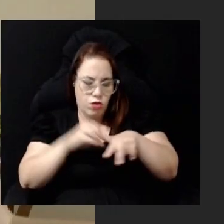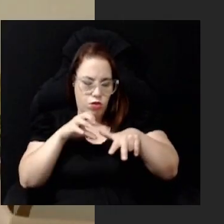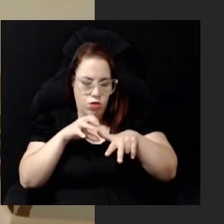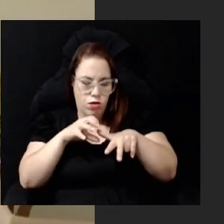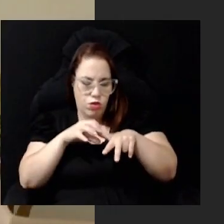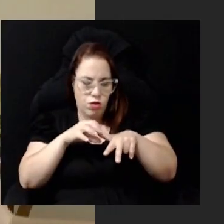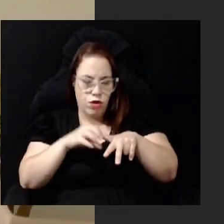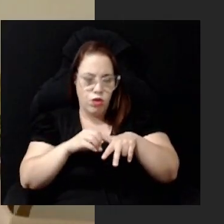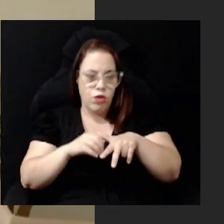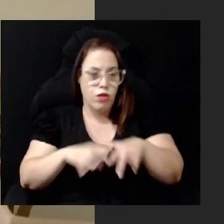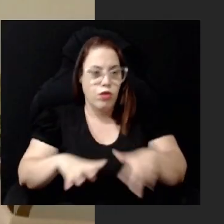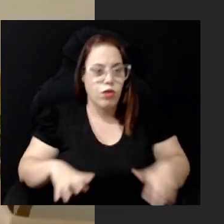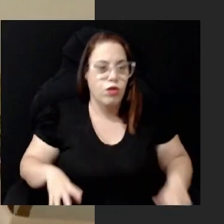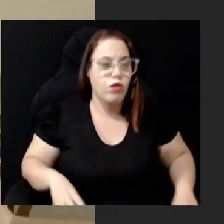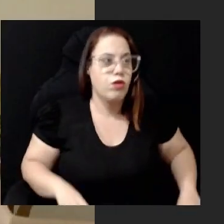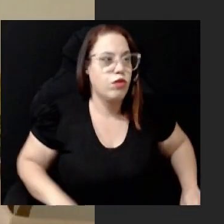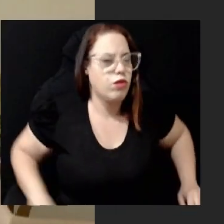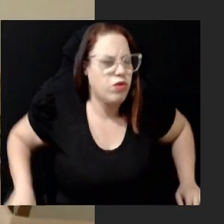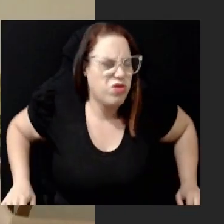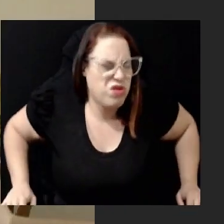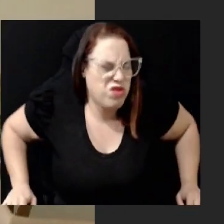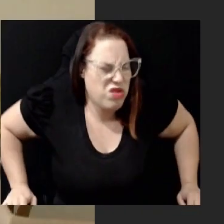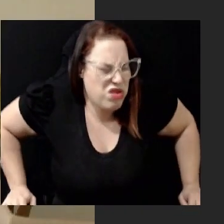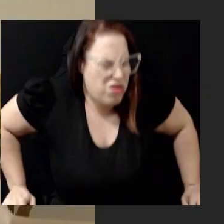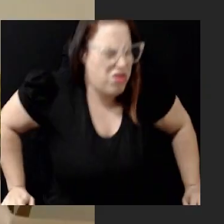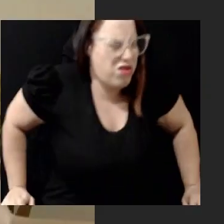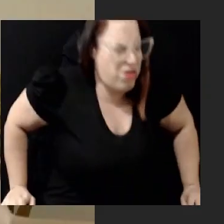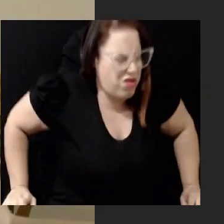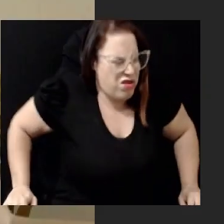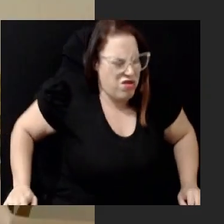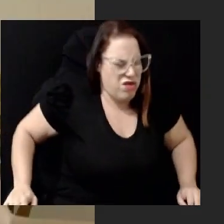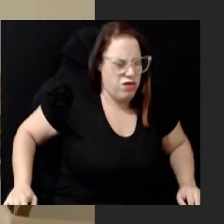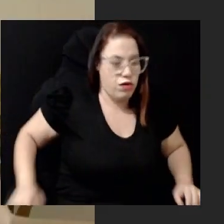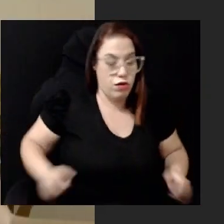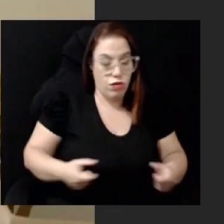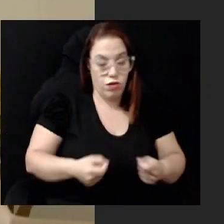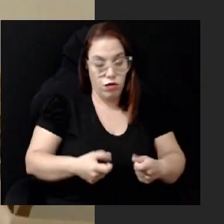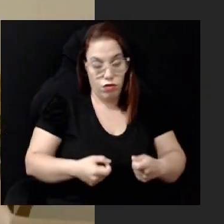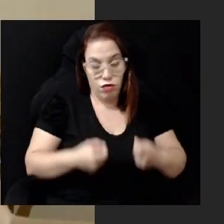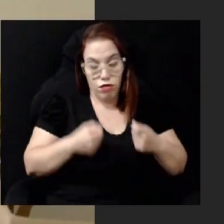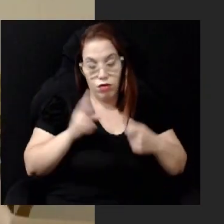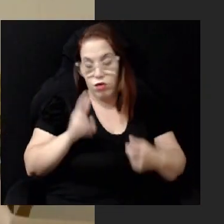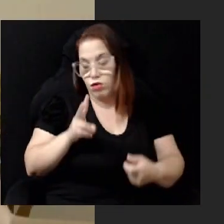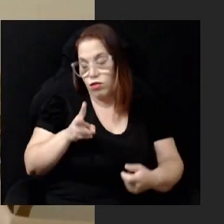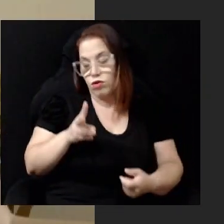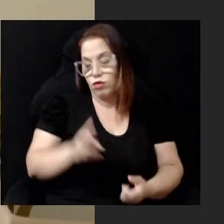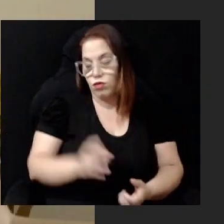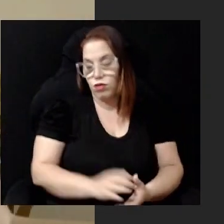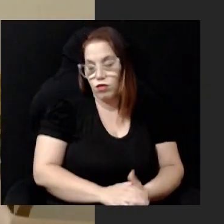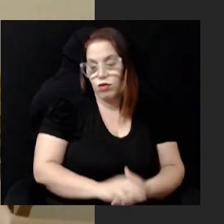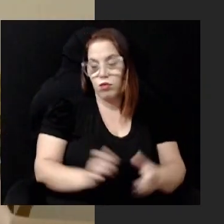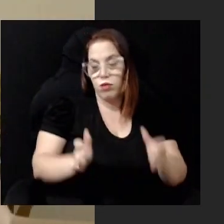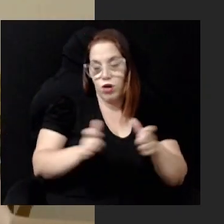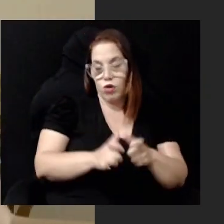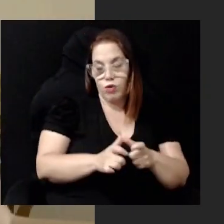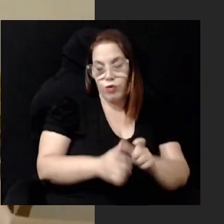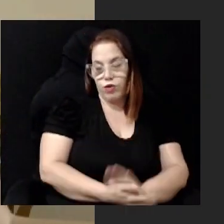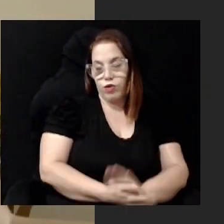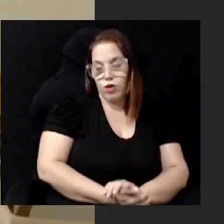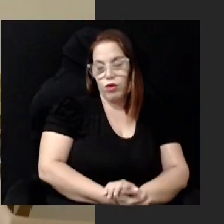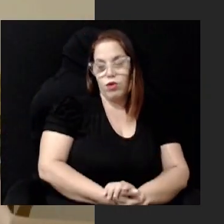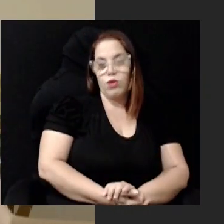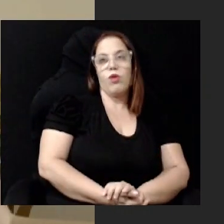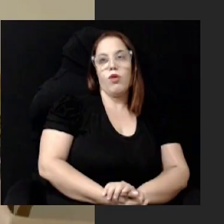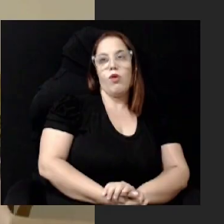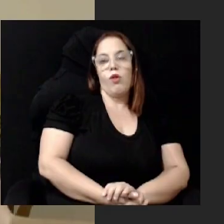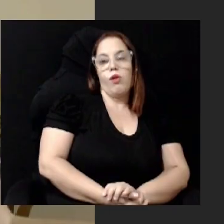área no corpo, a probabilidade de ser câncer sempre vai ser o menor dos riscos. A